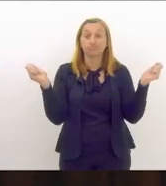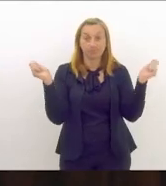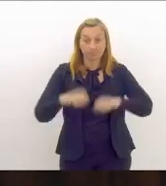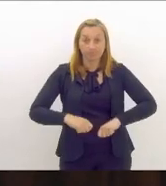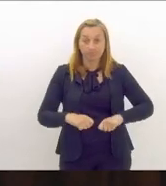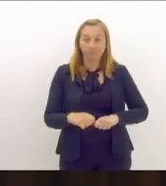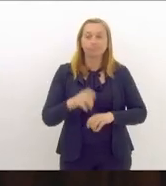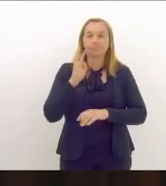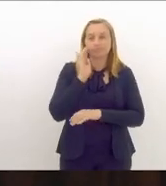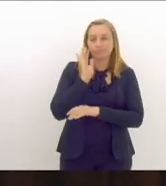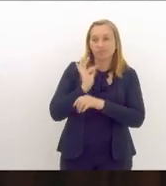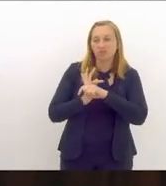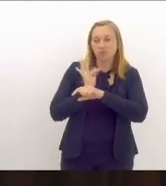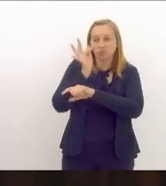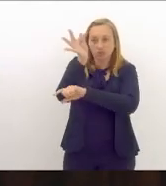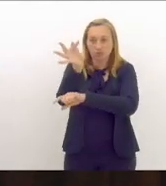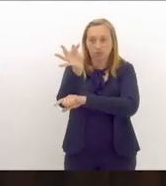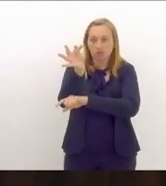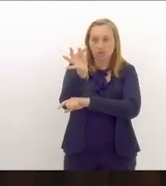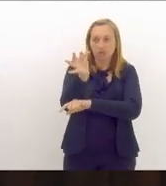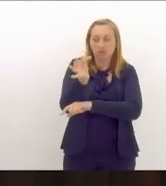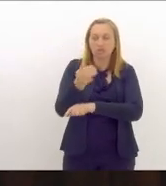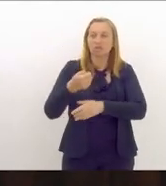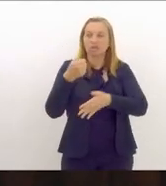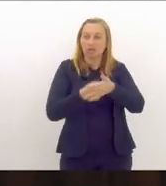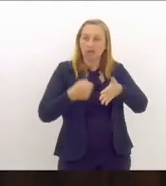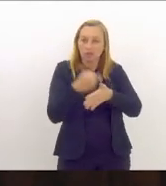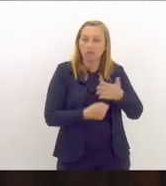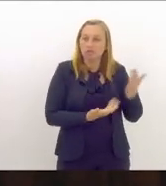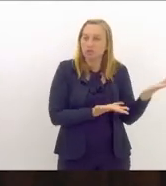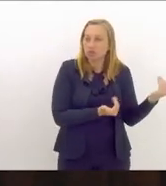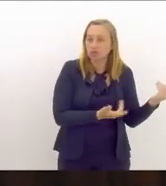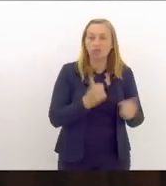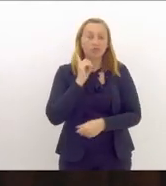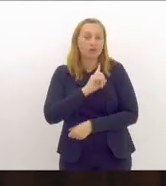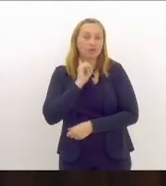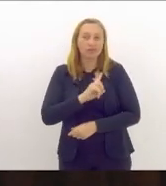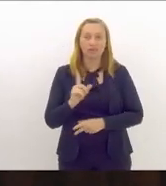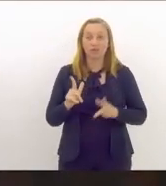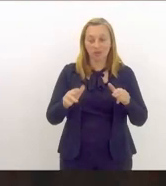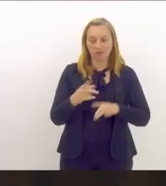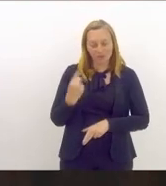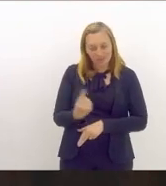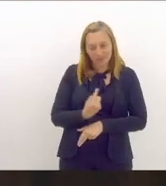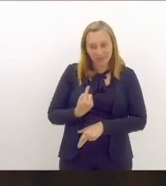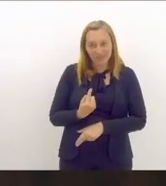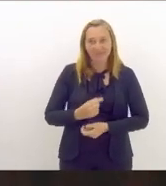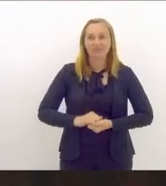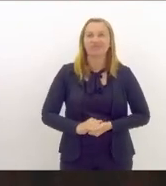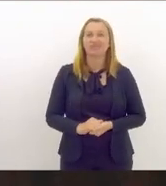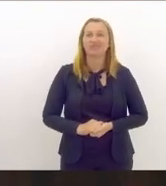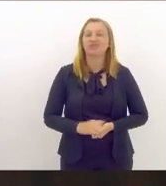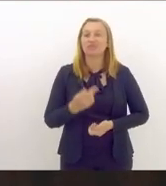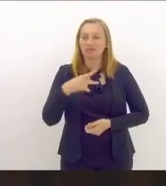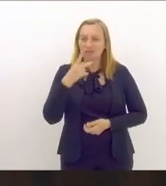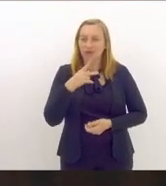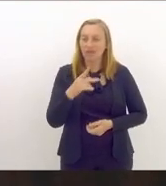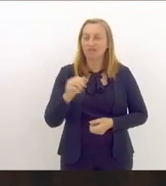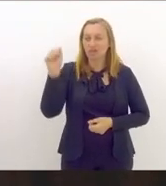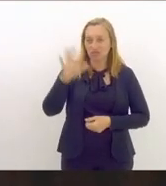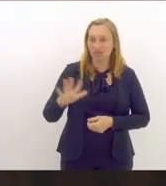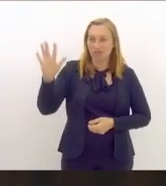competência, com esperança e na raça de jovens, flamenguista como nós. Pode falar para